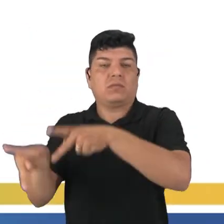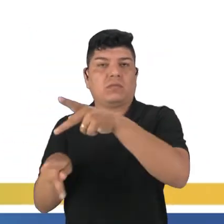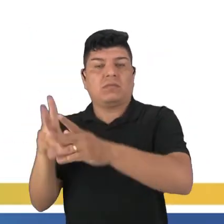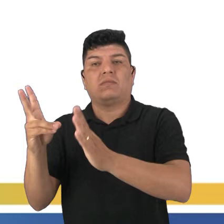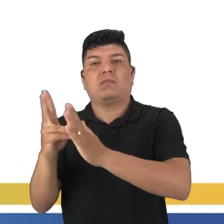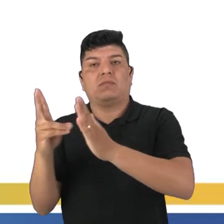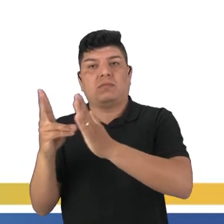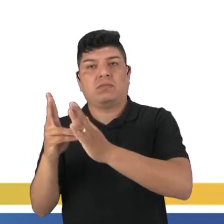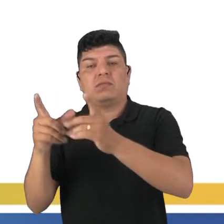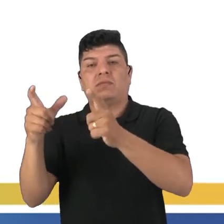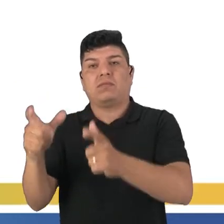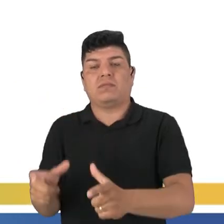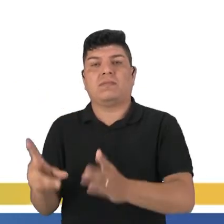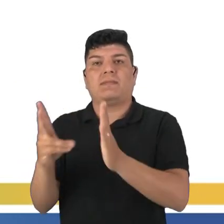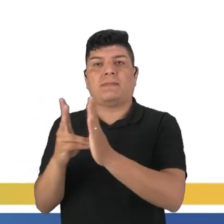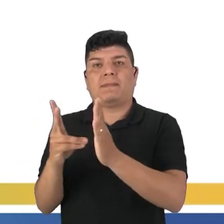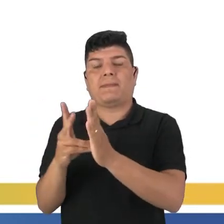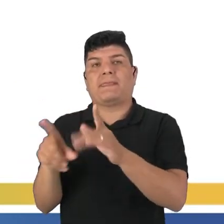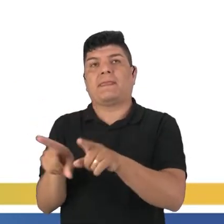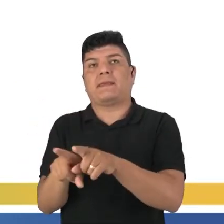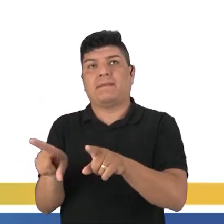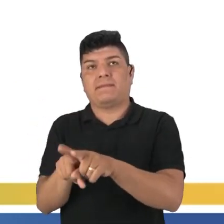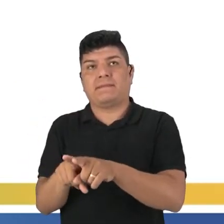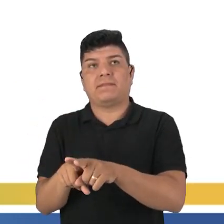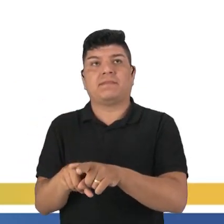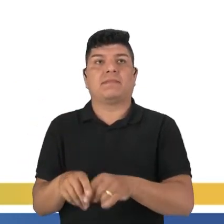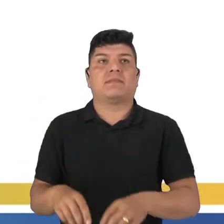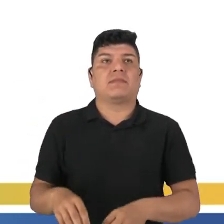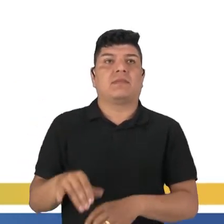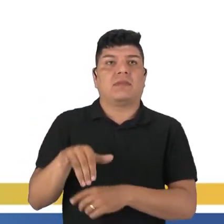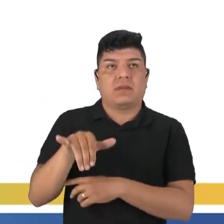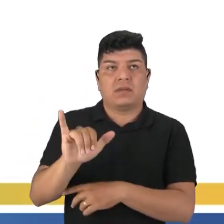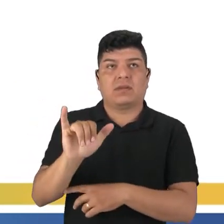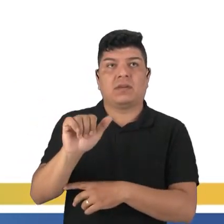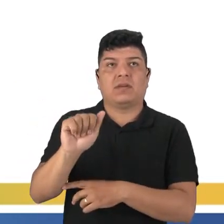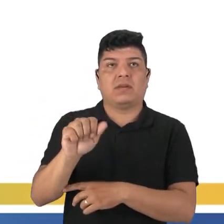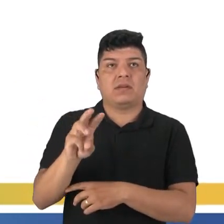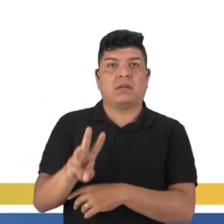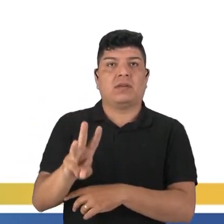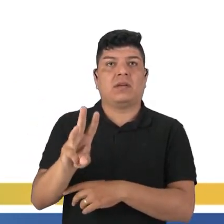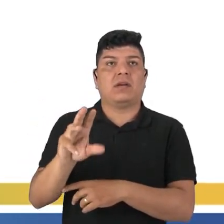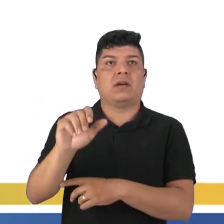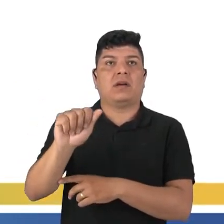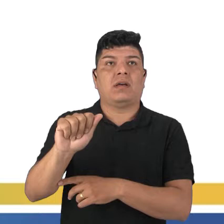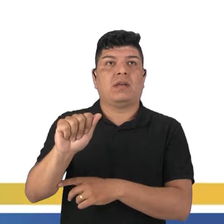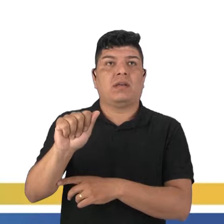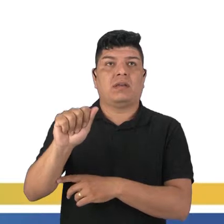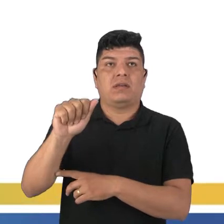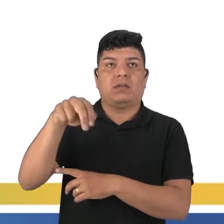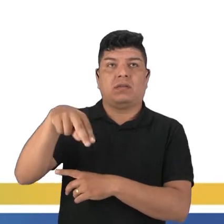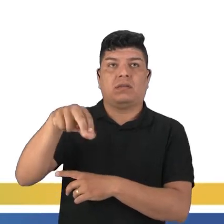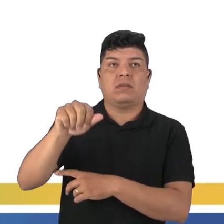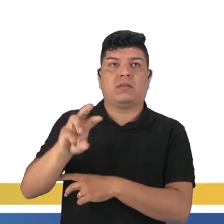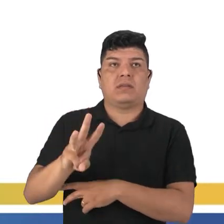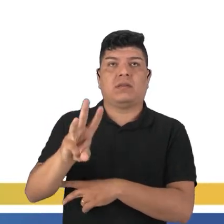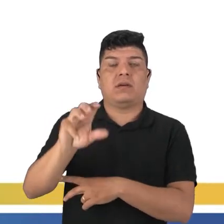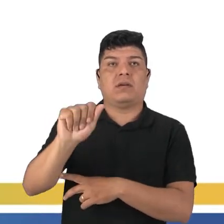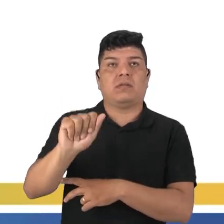indígenas e suas terras indígenas, né? Yanauás, né? Que aí a gente só tem agora, em 2017 nós